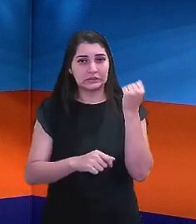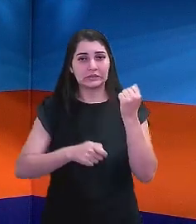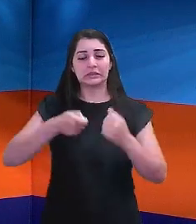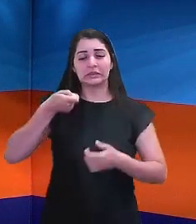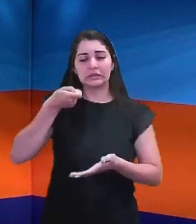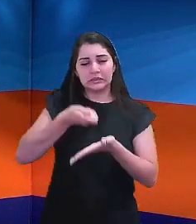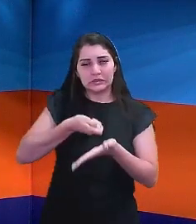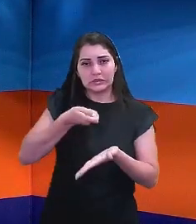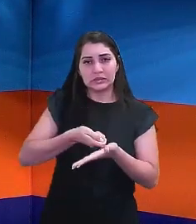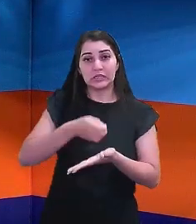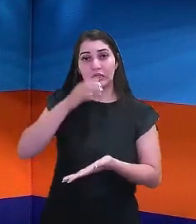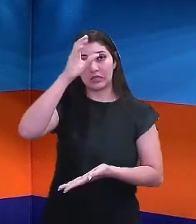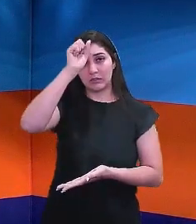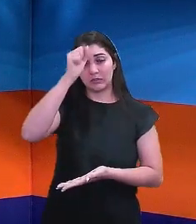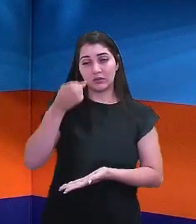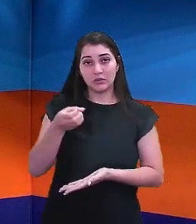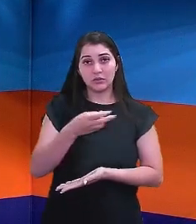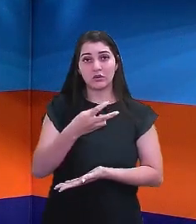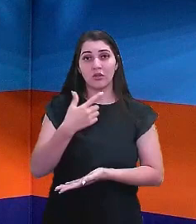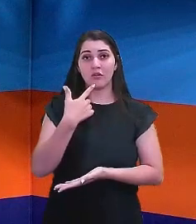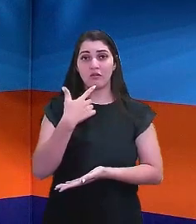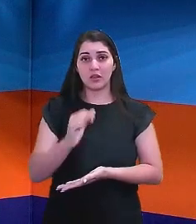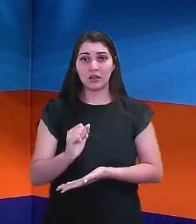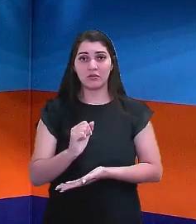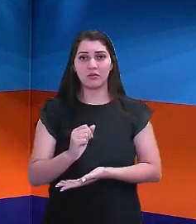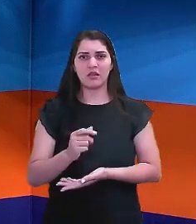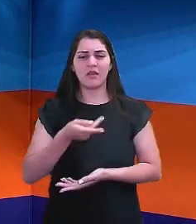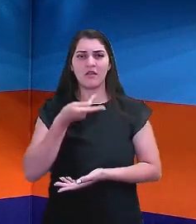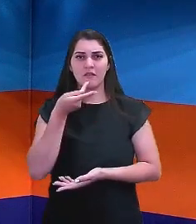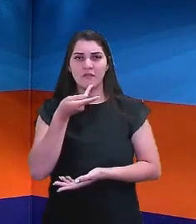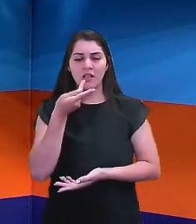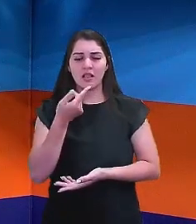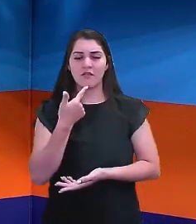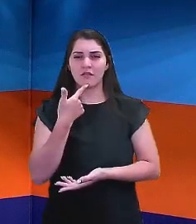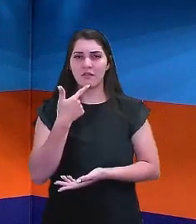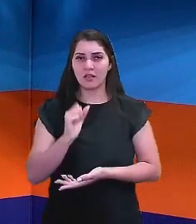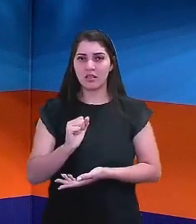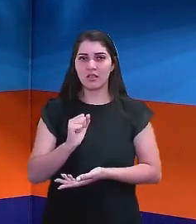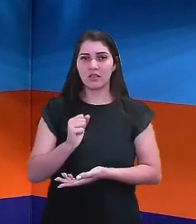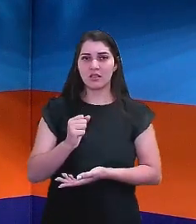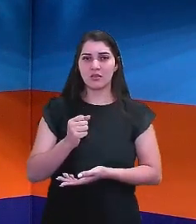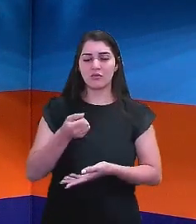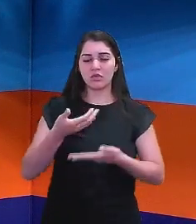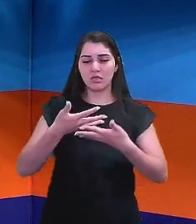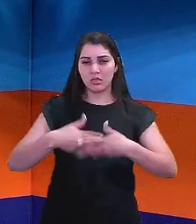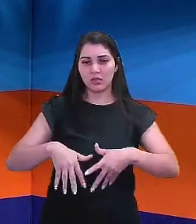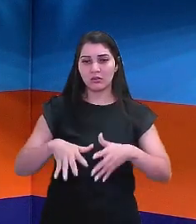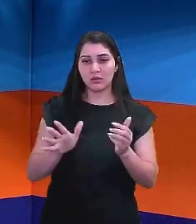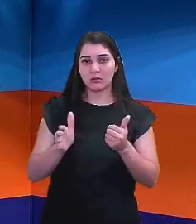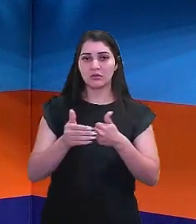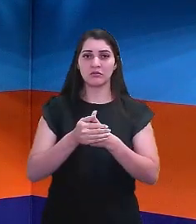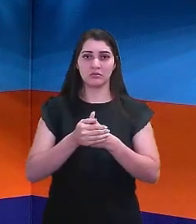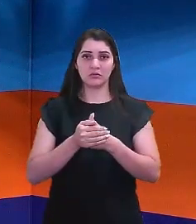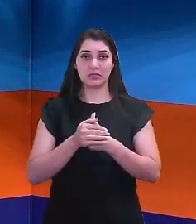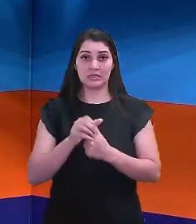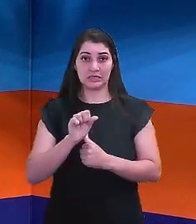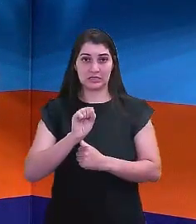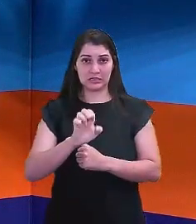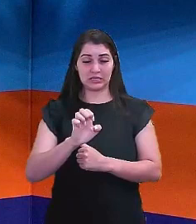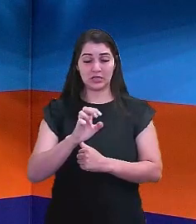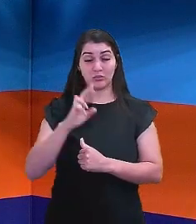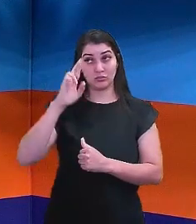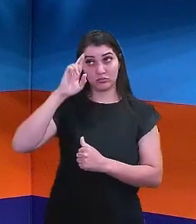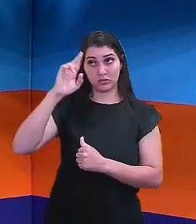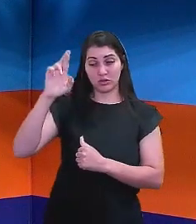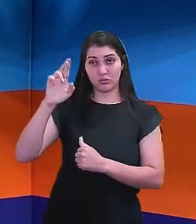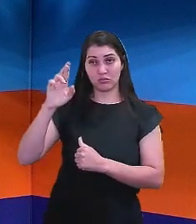língua. Eles falavam a sua língua natal escondido. Porque se o seu senhor, né, seu dono, que eles